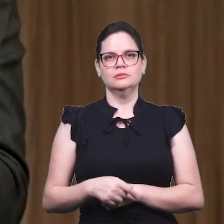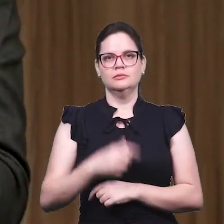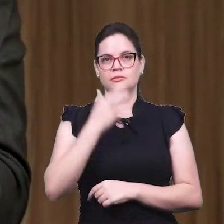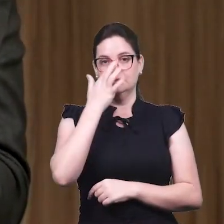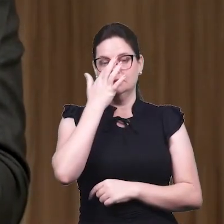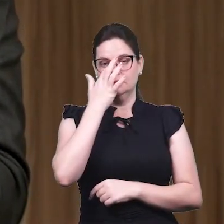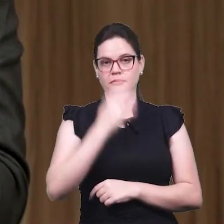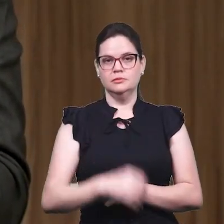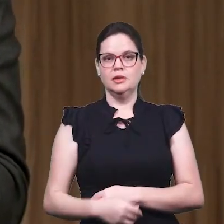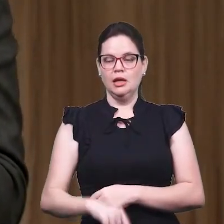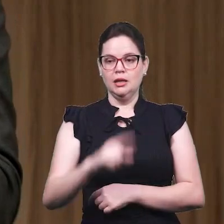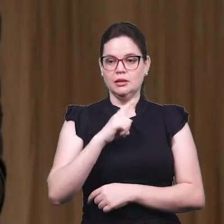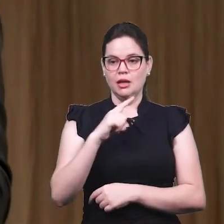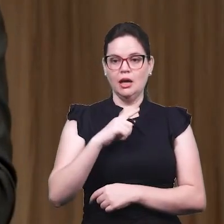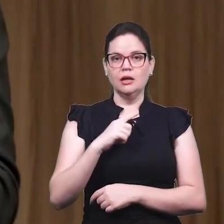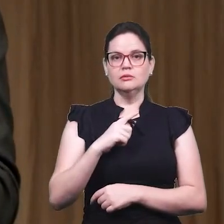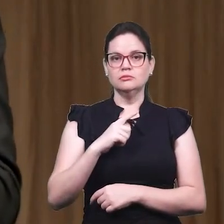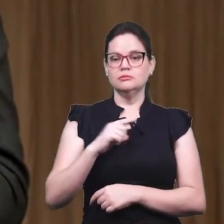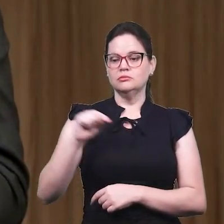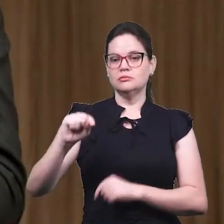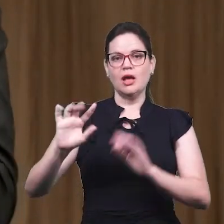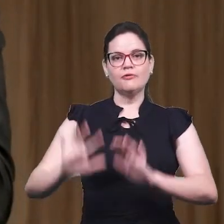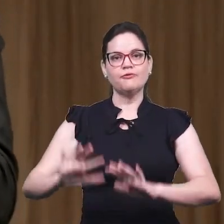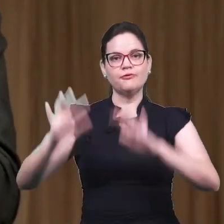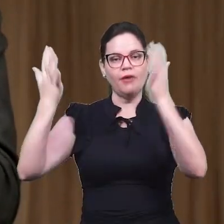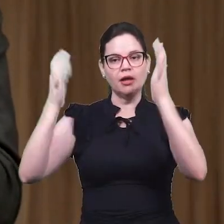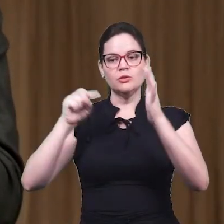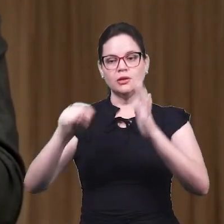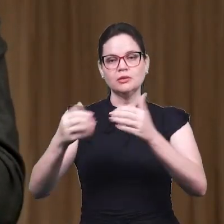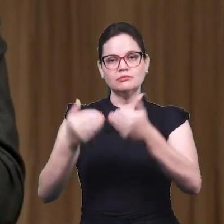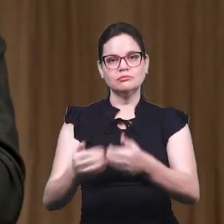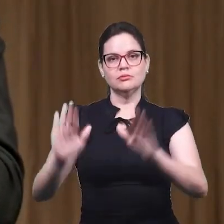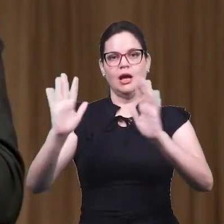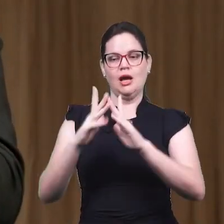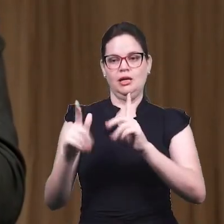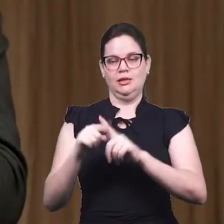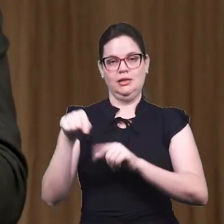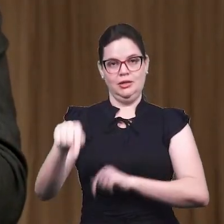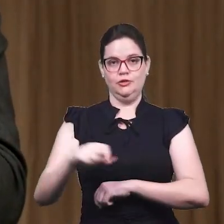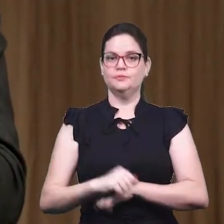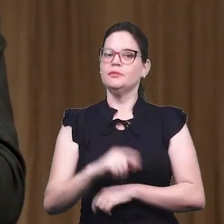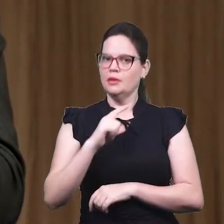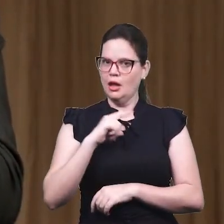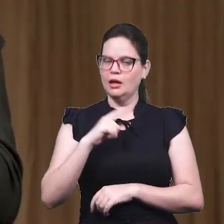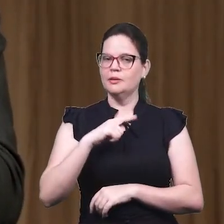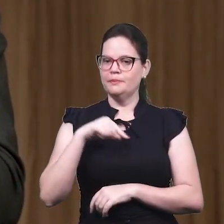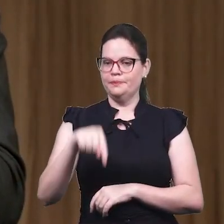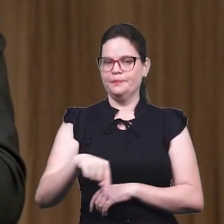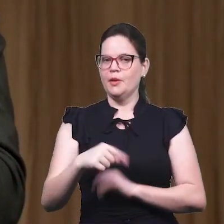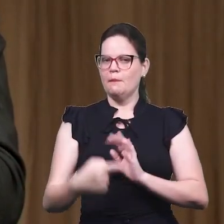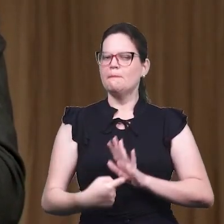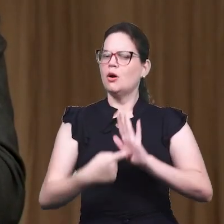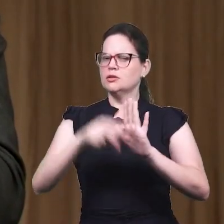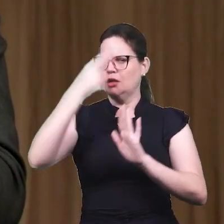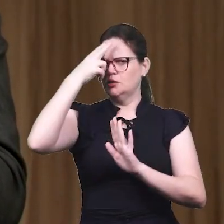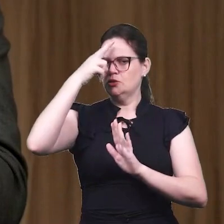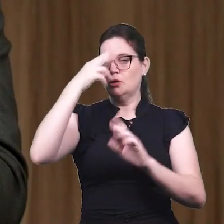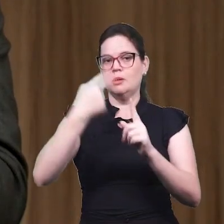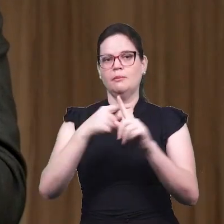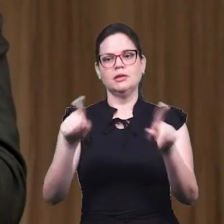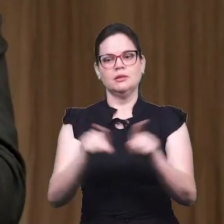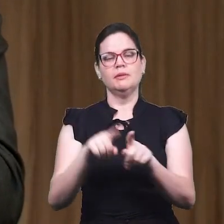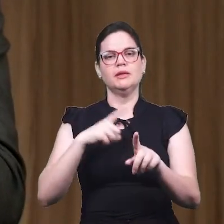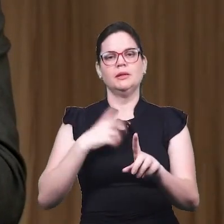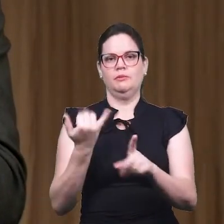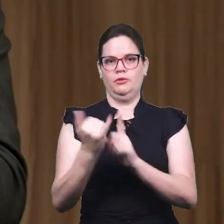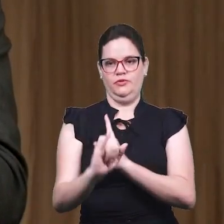inaugurar a Igreja de Cristo. Esse evento é um evento histórico e profético, especialmente, que